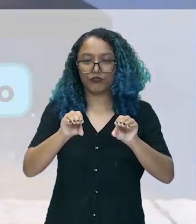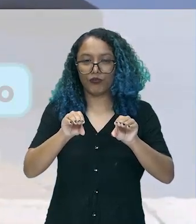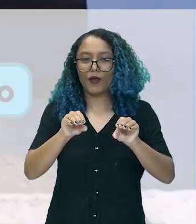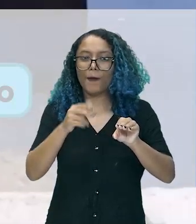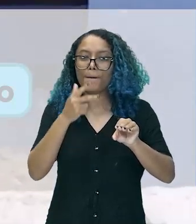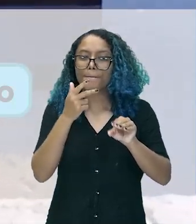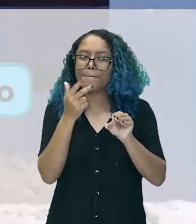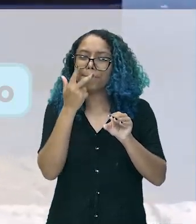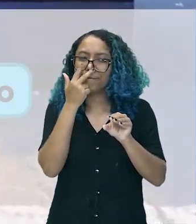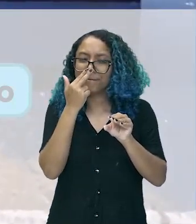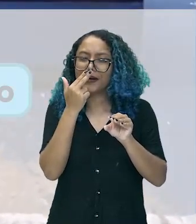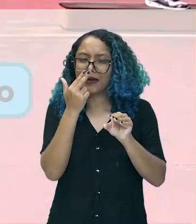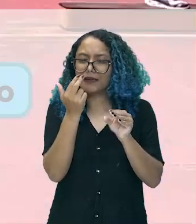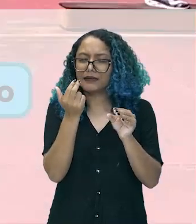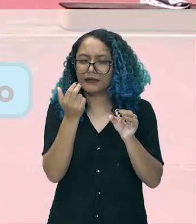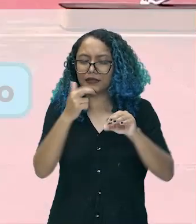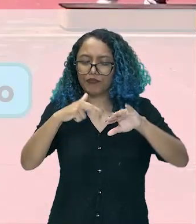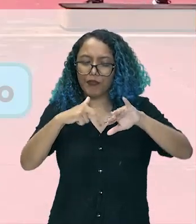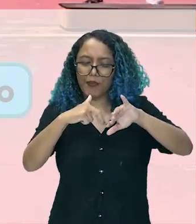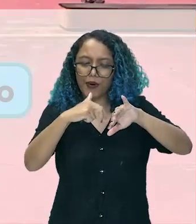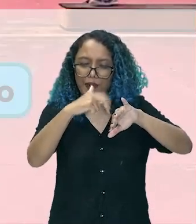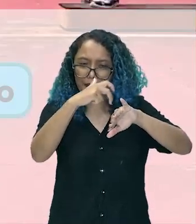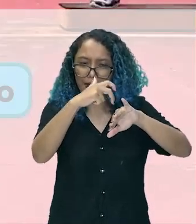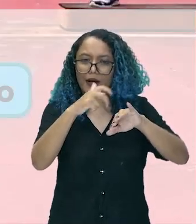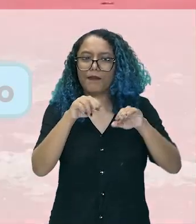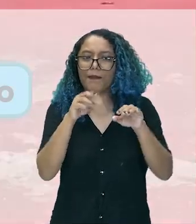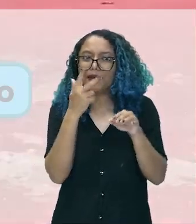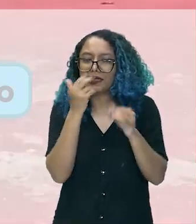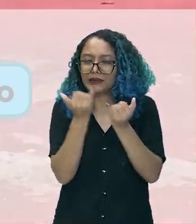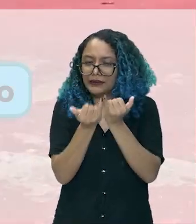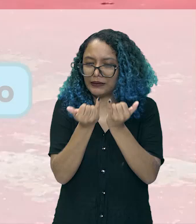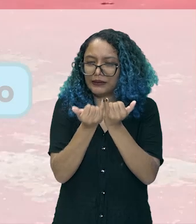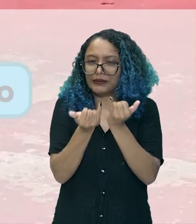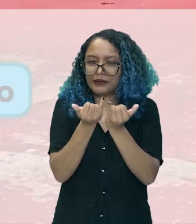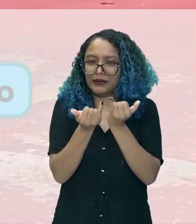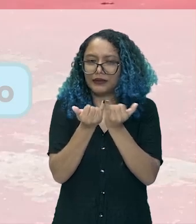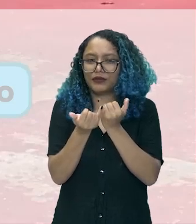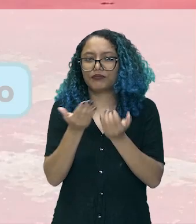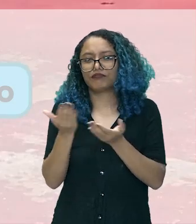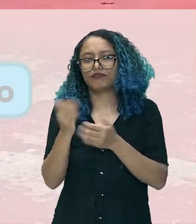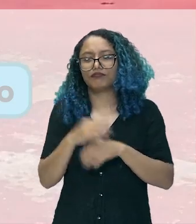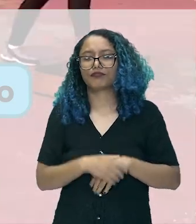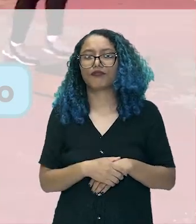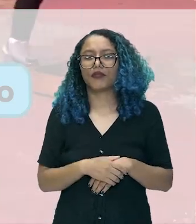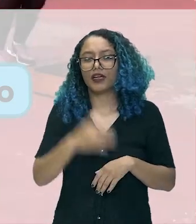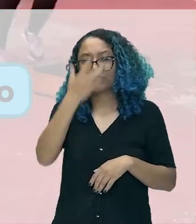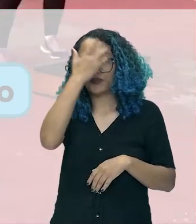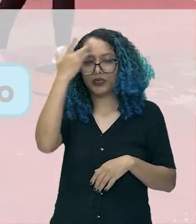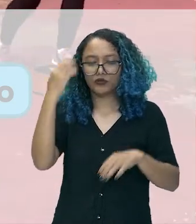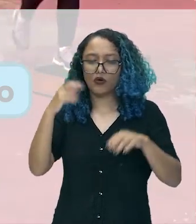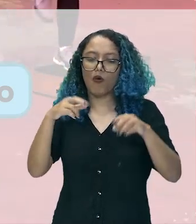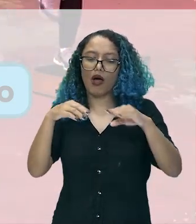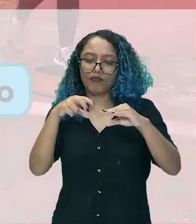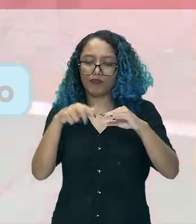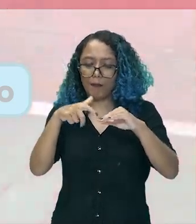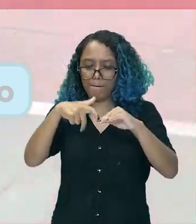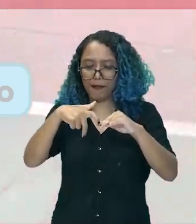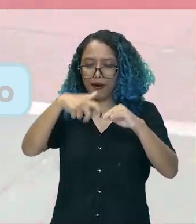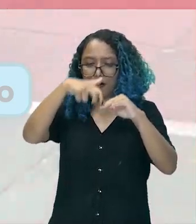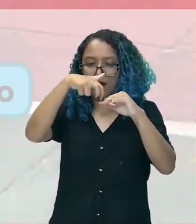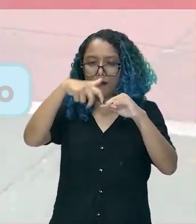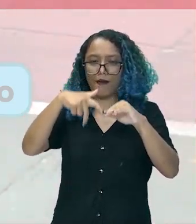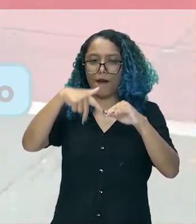só, Zumba é um programa fitness inspirado principalmente pela dança latina, criado na Colômbia